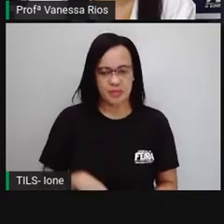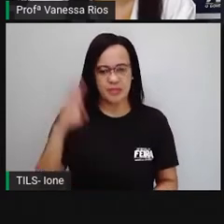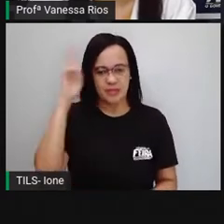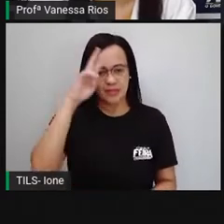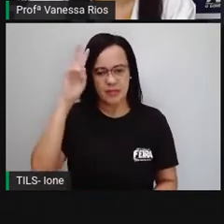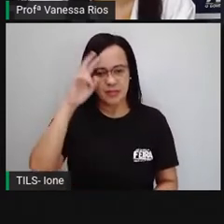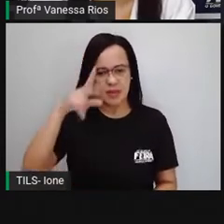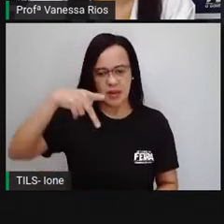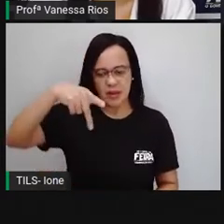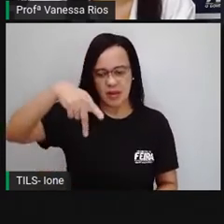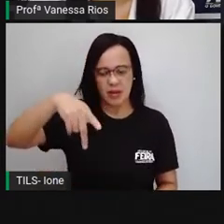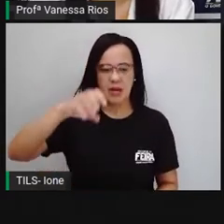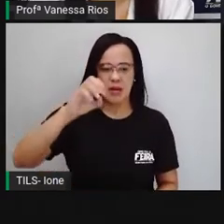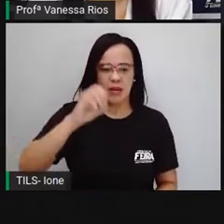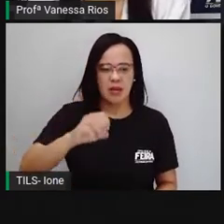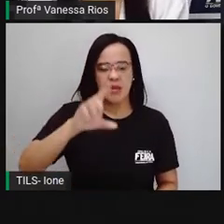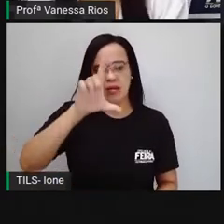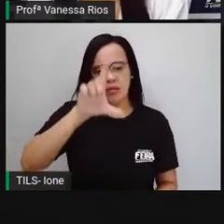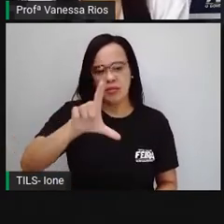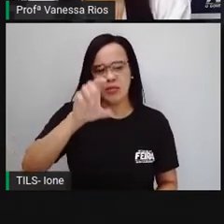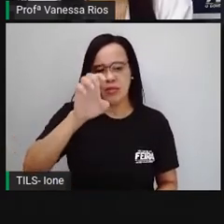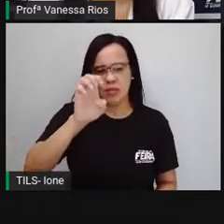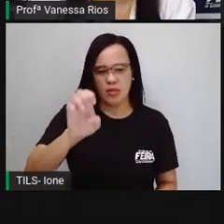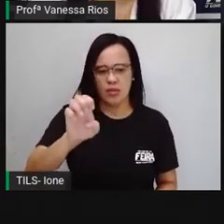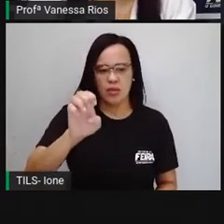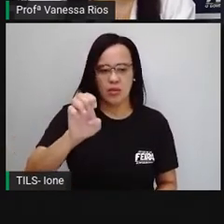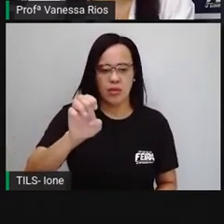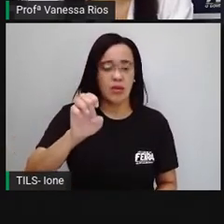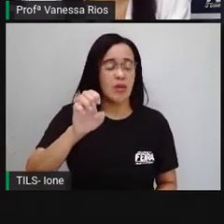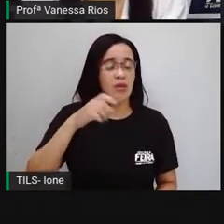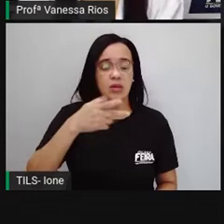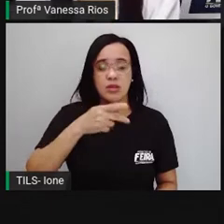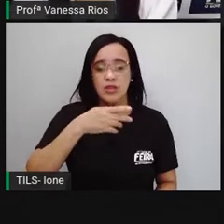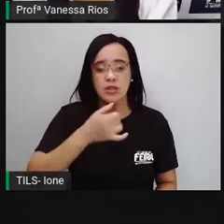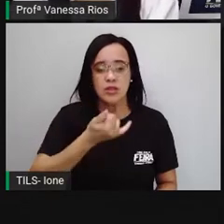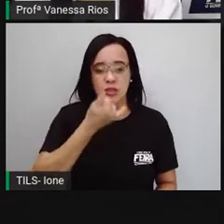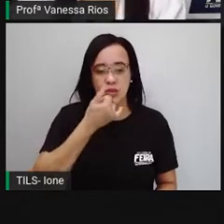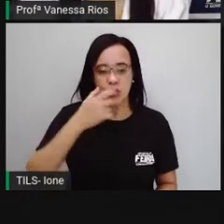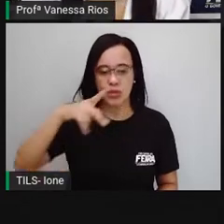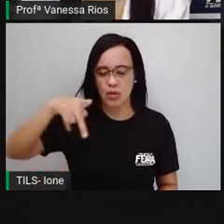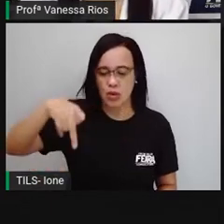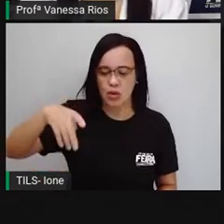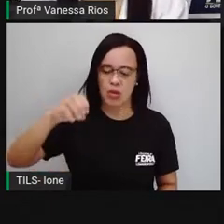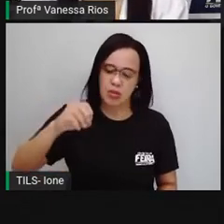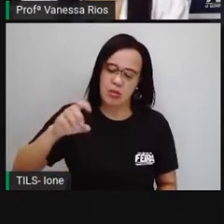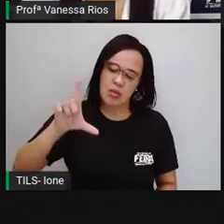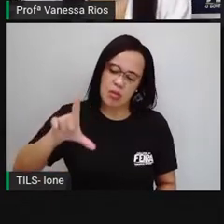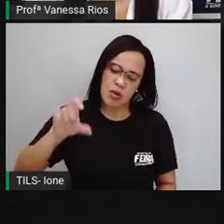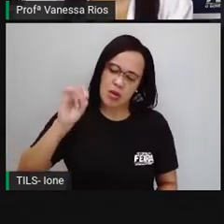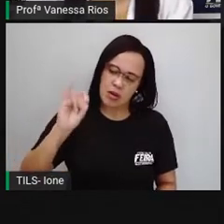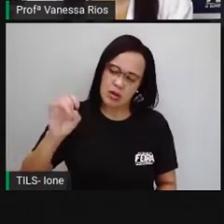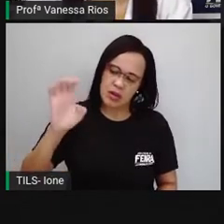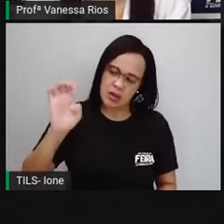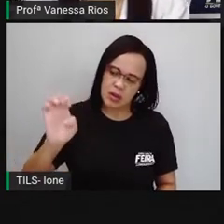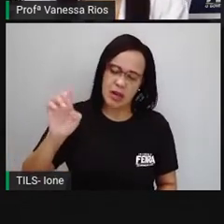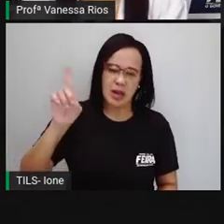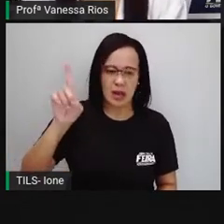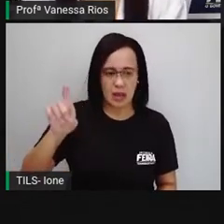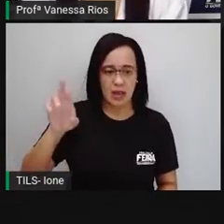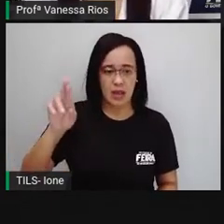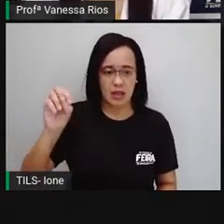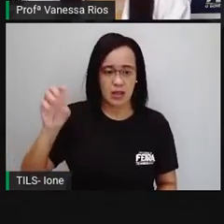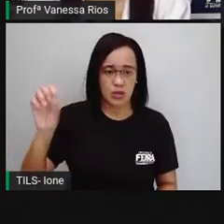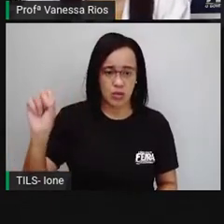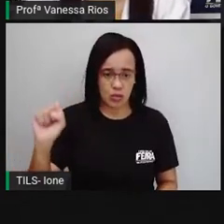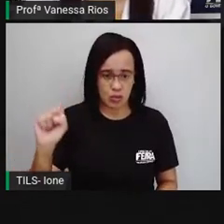não poliedros. E como é que a gente percebe aí essa diferença, né? Antes aí, quando a gente pensava, né, quando